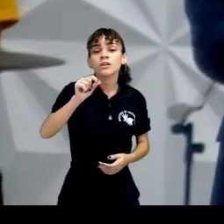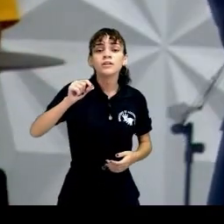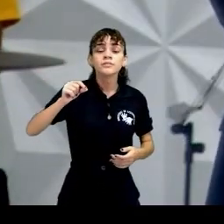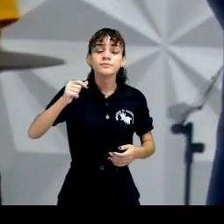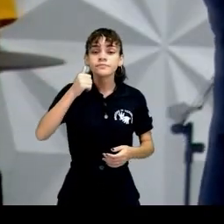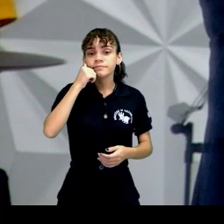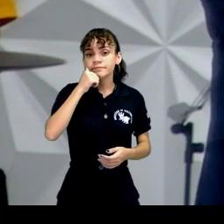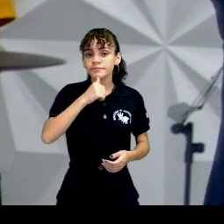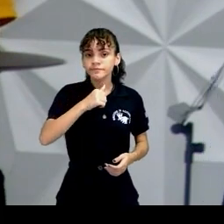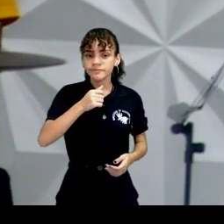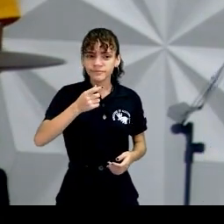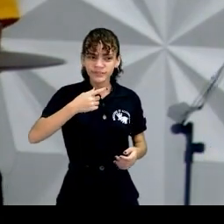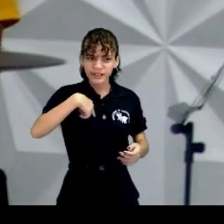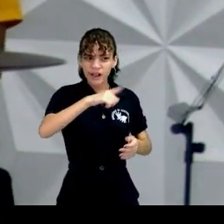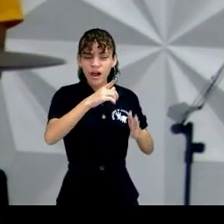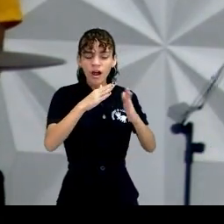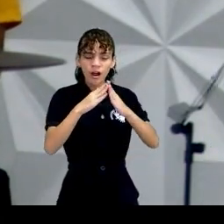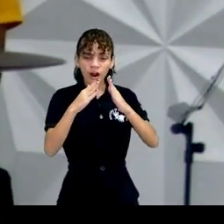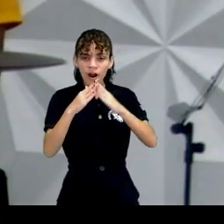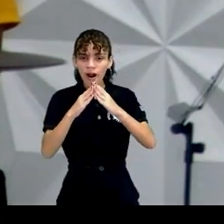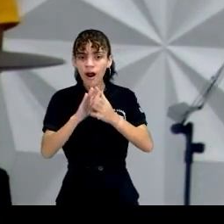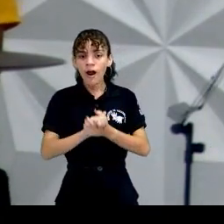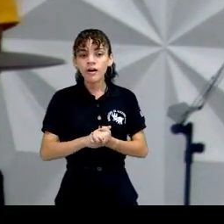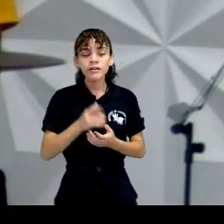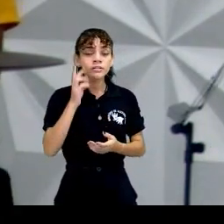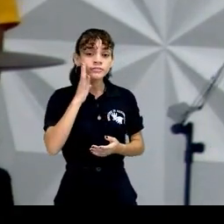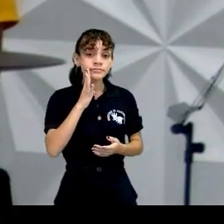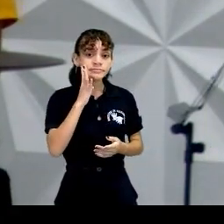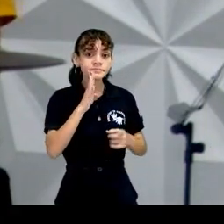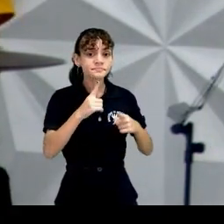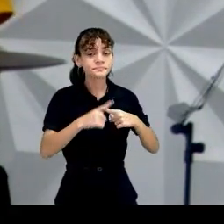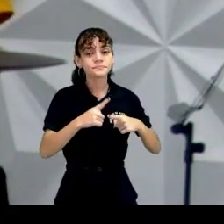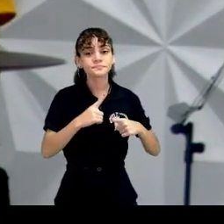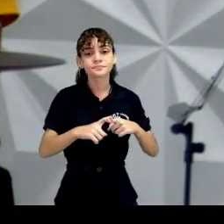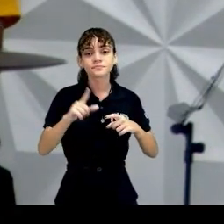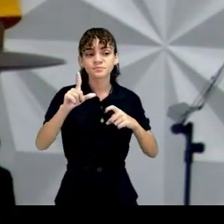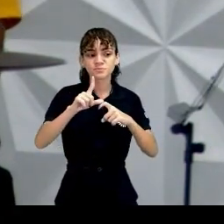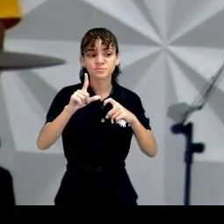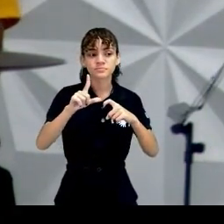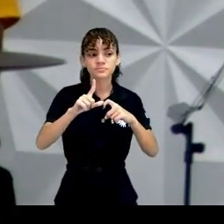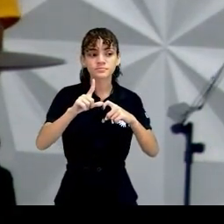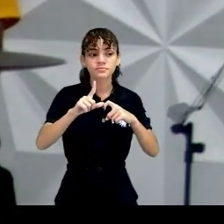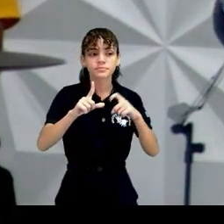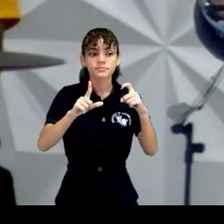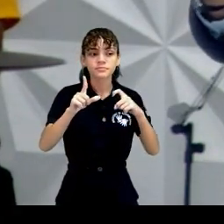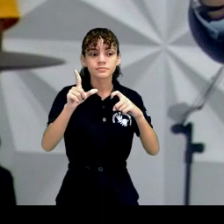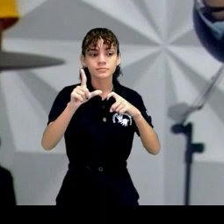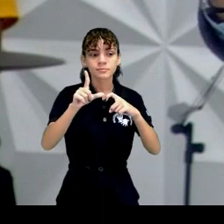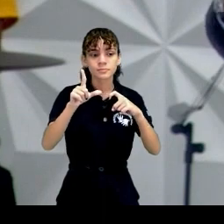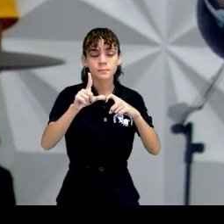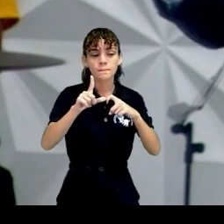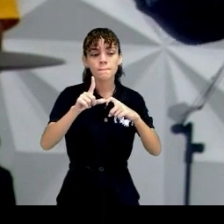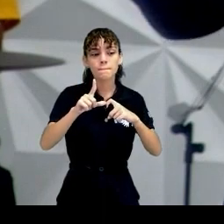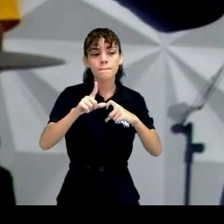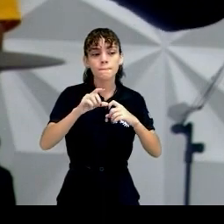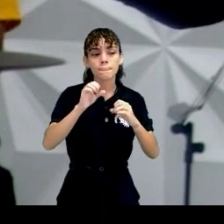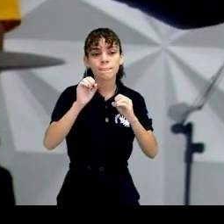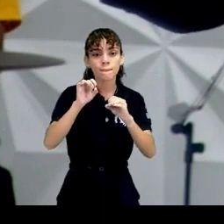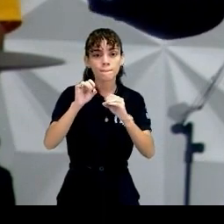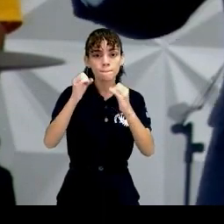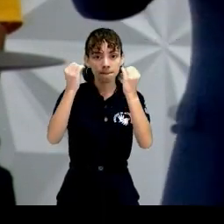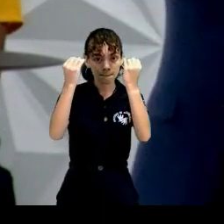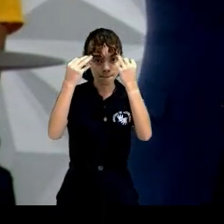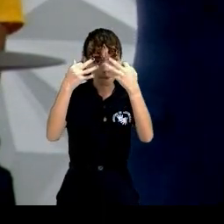é muito mais cruel com os nossos irmãos médicos, e ele dizia assim: olha, ela gastou tudo o que tinha, e o seu problema não